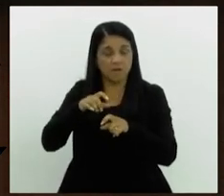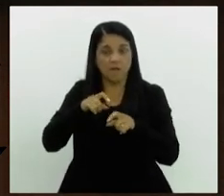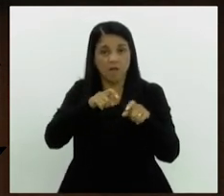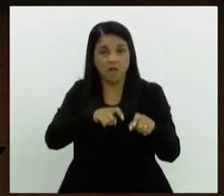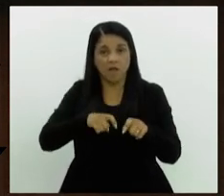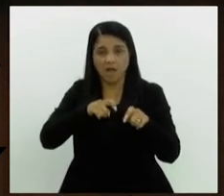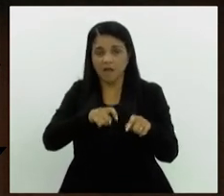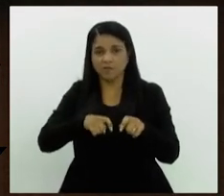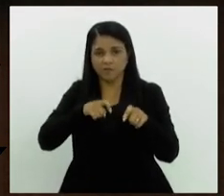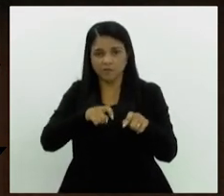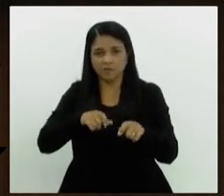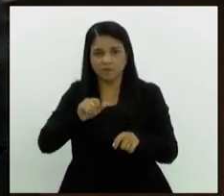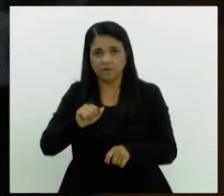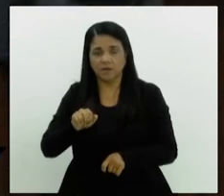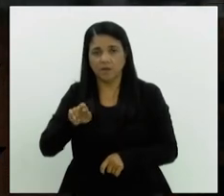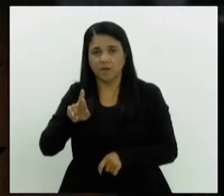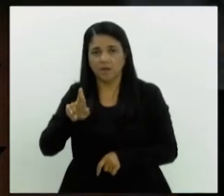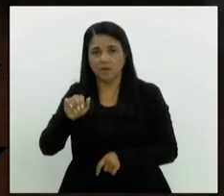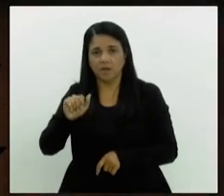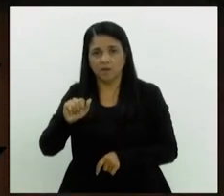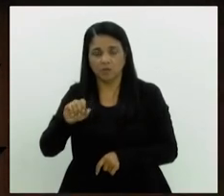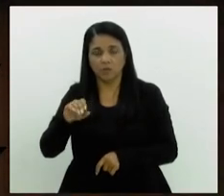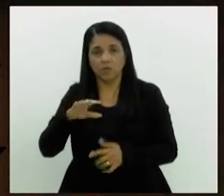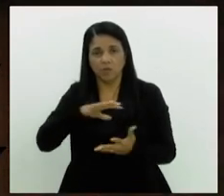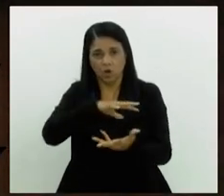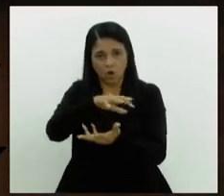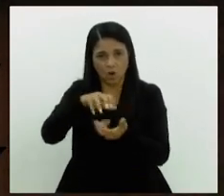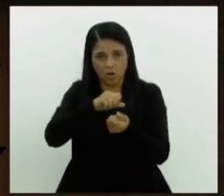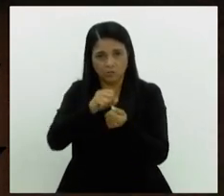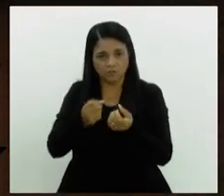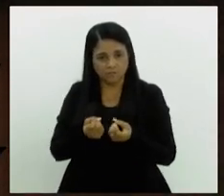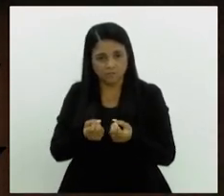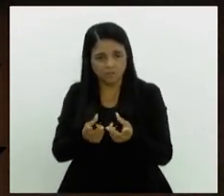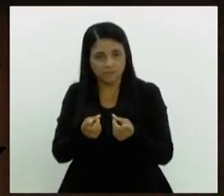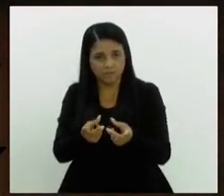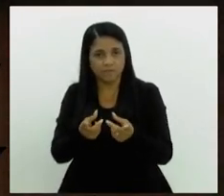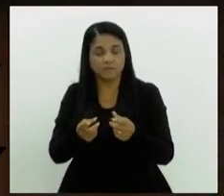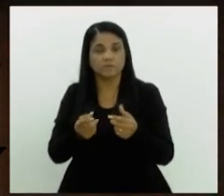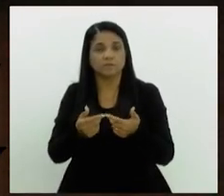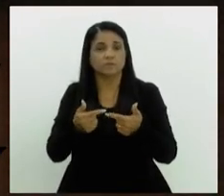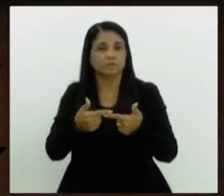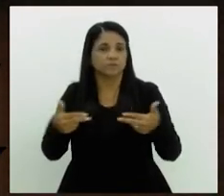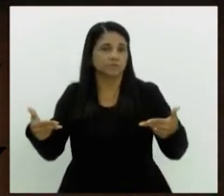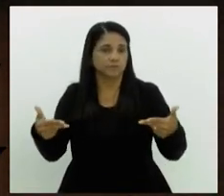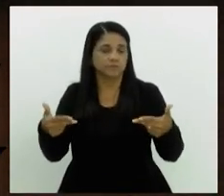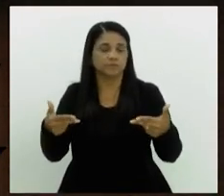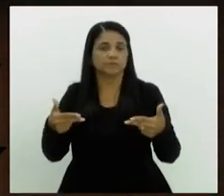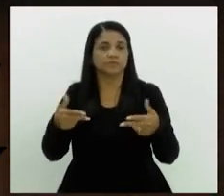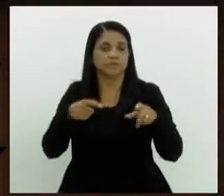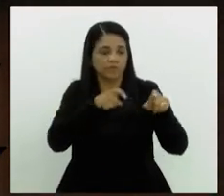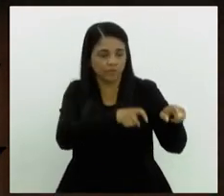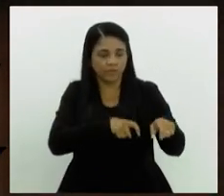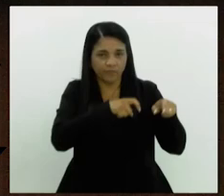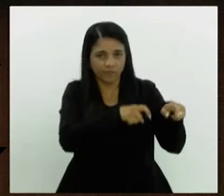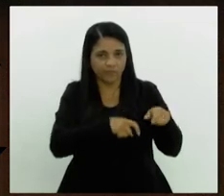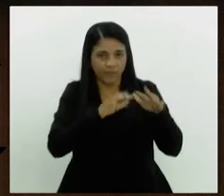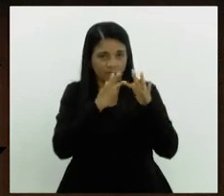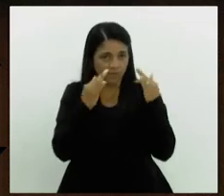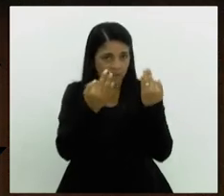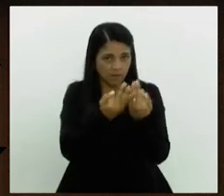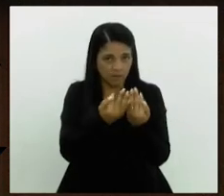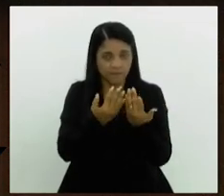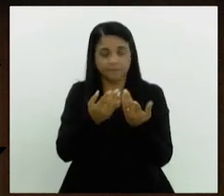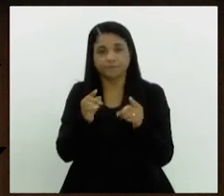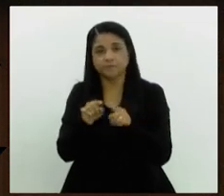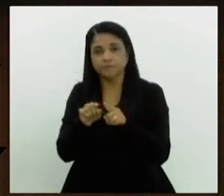estado do Rio de Janeiro, fornecendo produtos orgânicos, fornecendo produtos da agricultura familiar para toda a cidade. Ela é